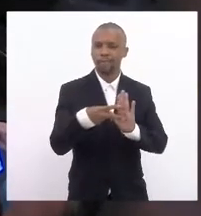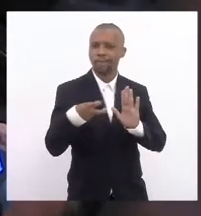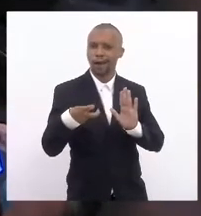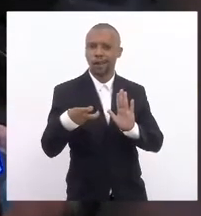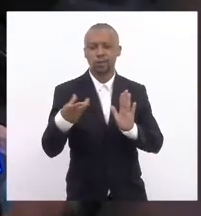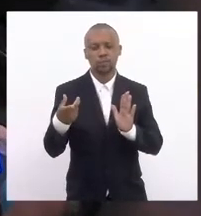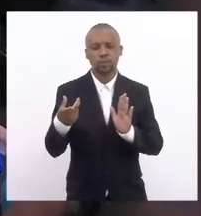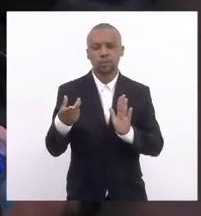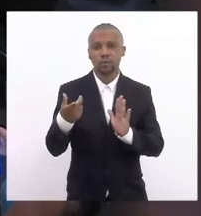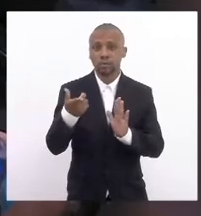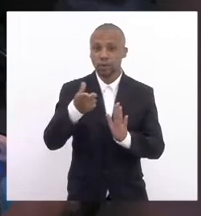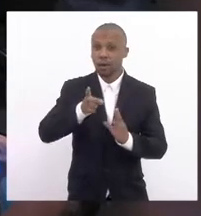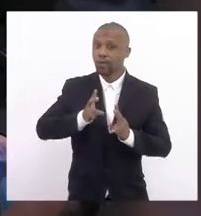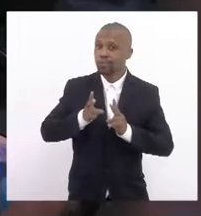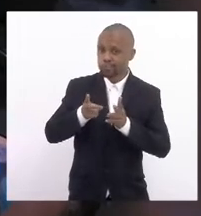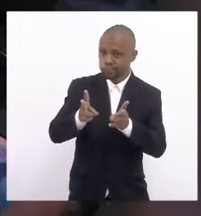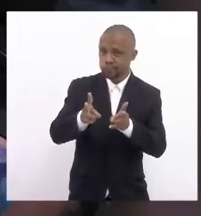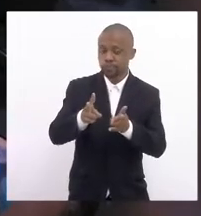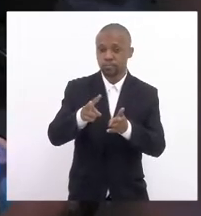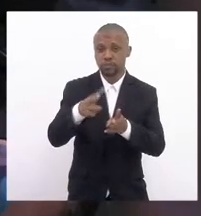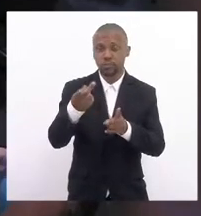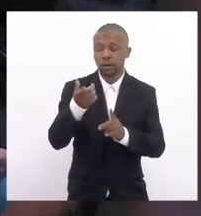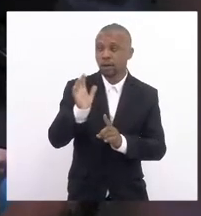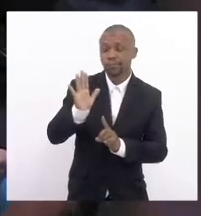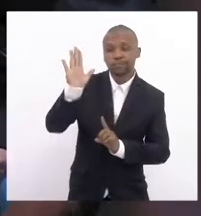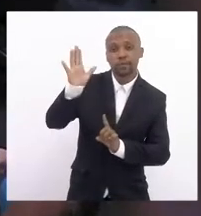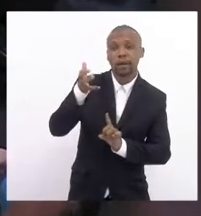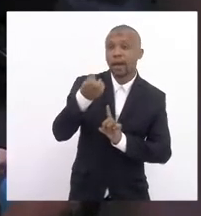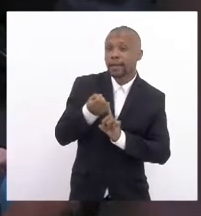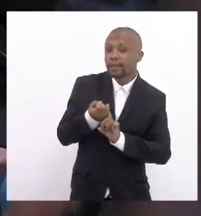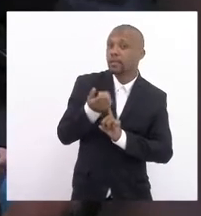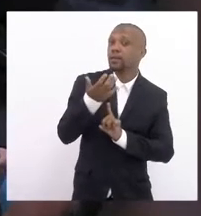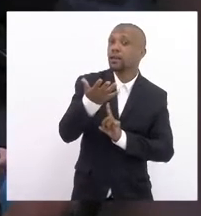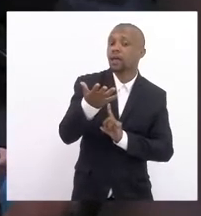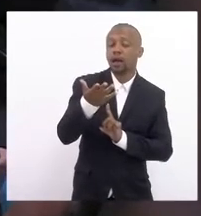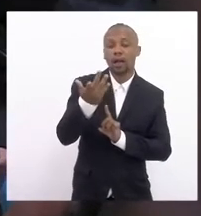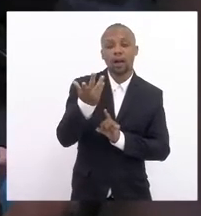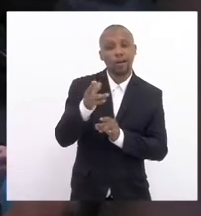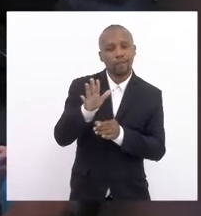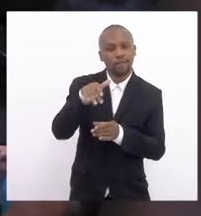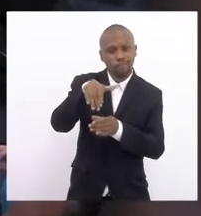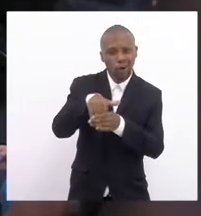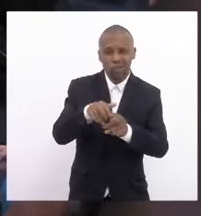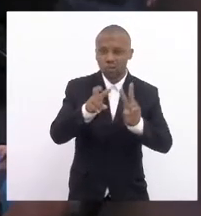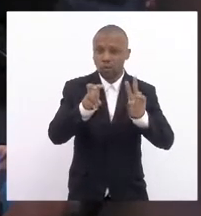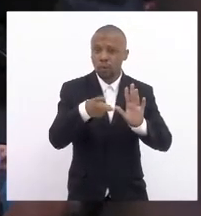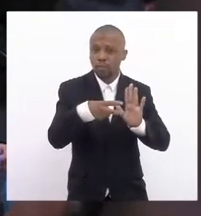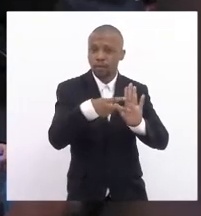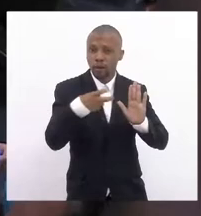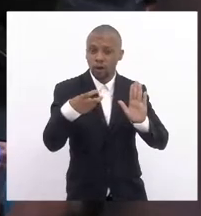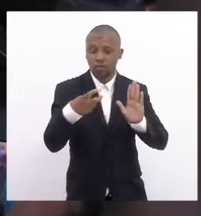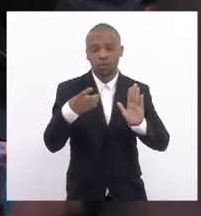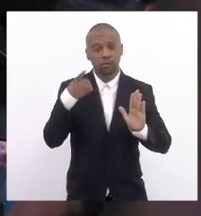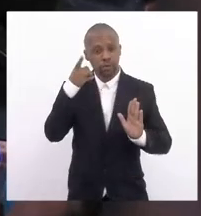presidente. Foram mantidos. Para declaração de voto sobre o veto, deputado Carlos Mink.